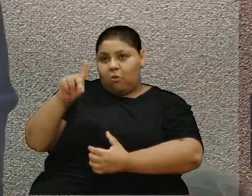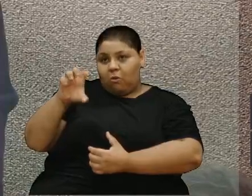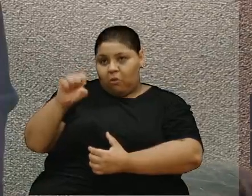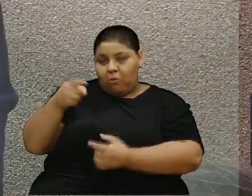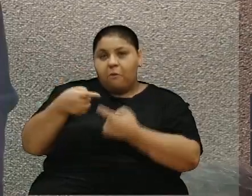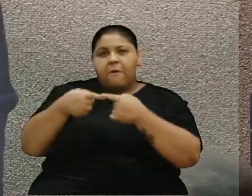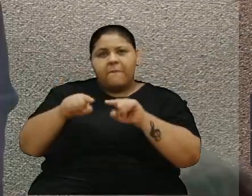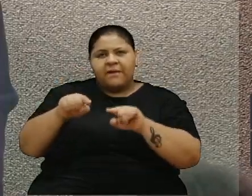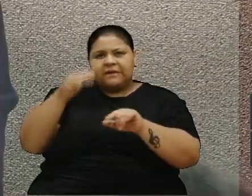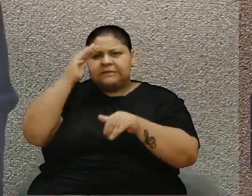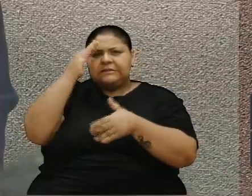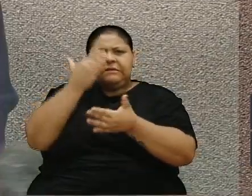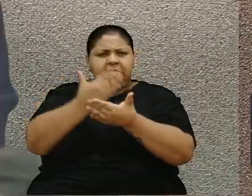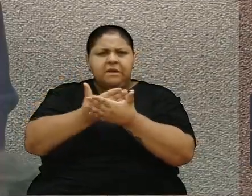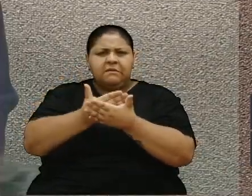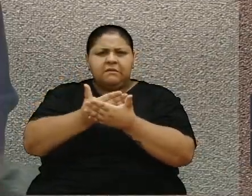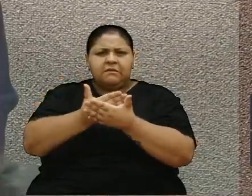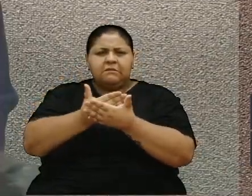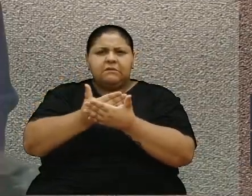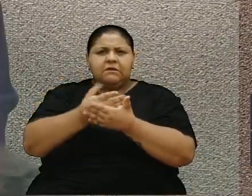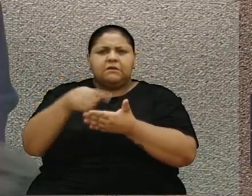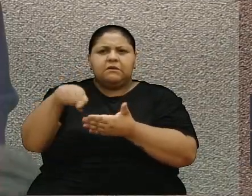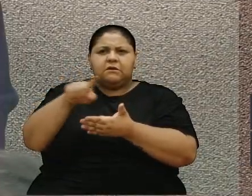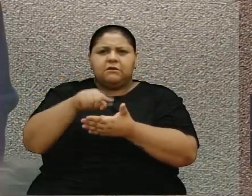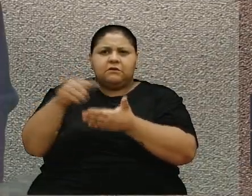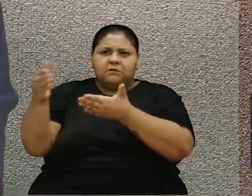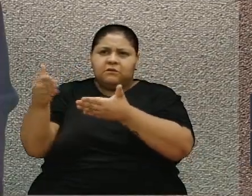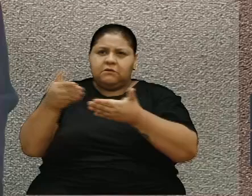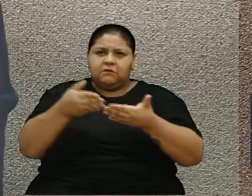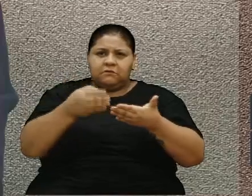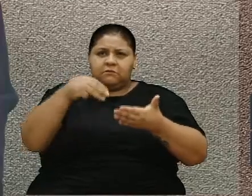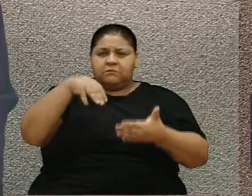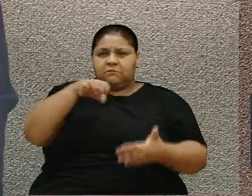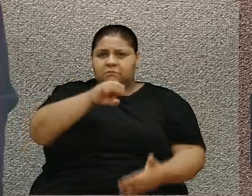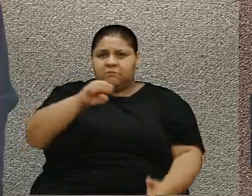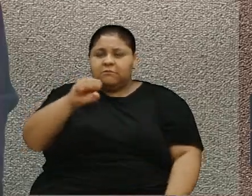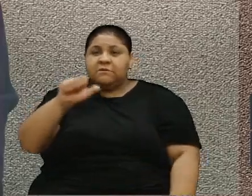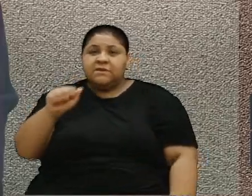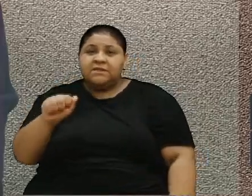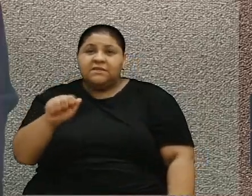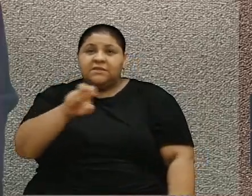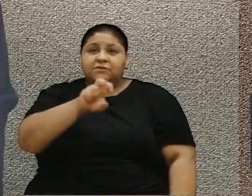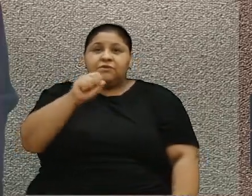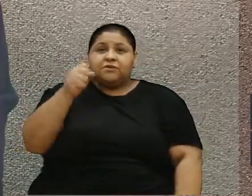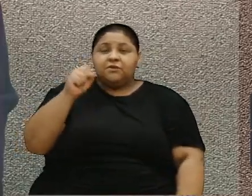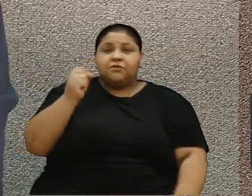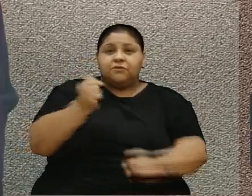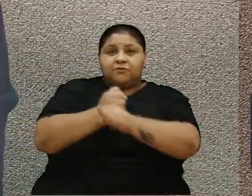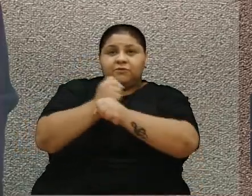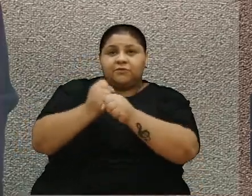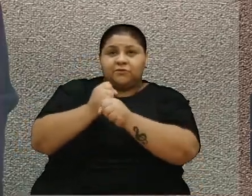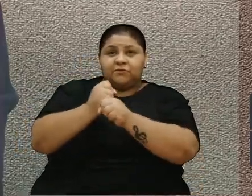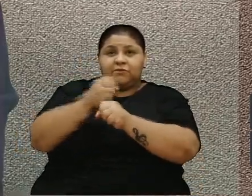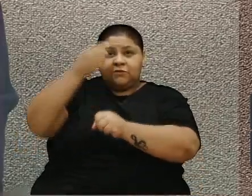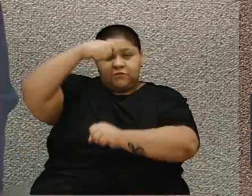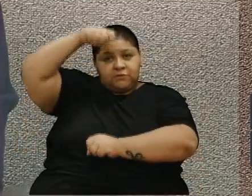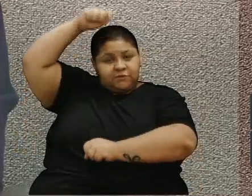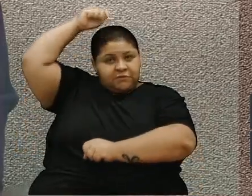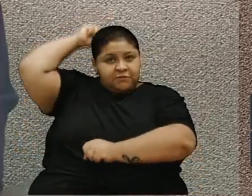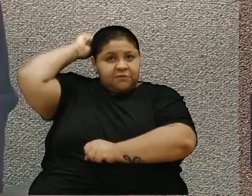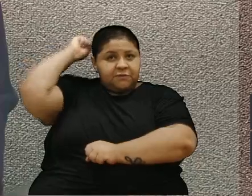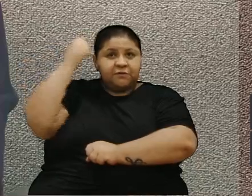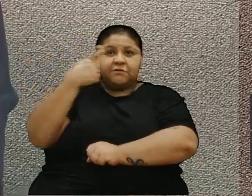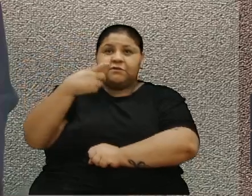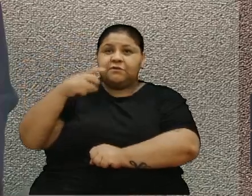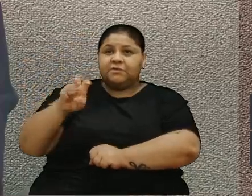nós, vereadores, fomos convidados. Vai ter uma missa de 58 anos da UX. Agora, dia 15/2,